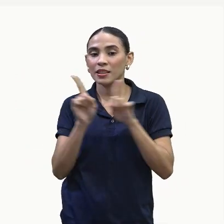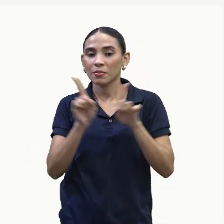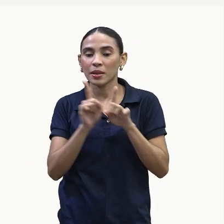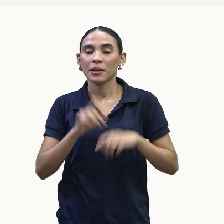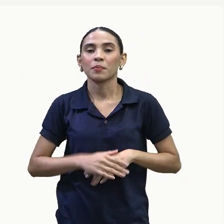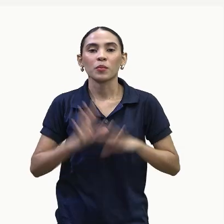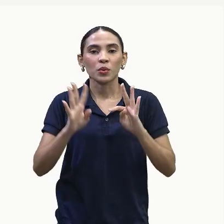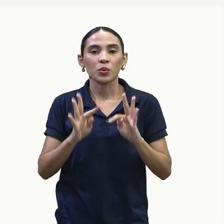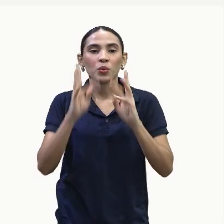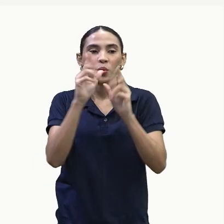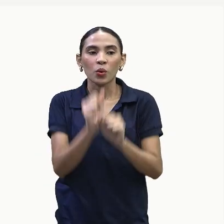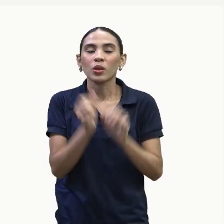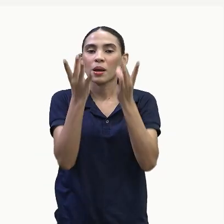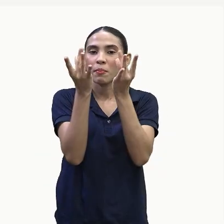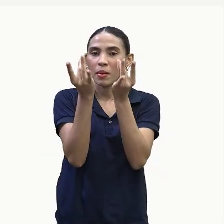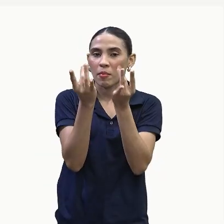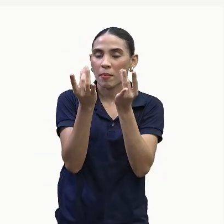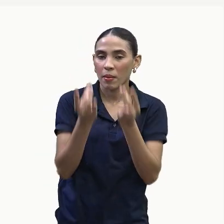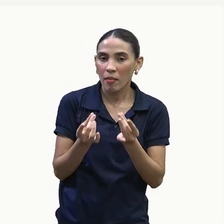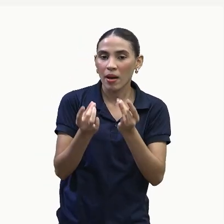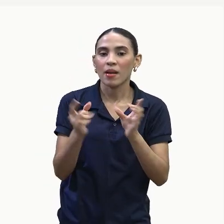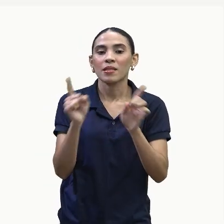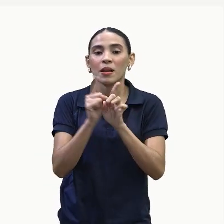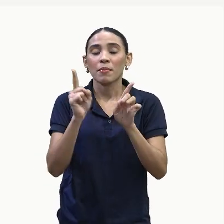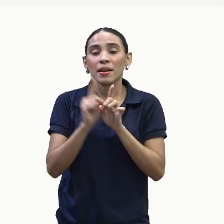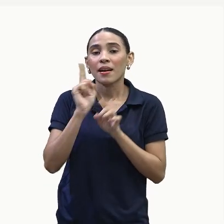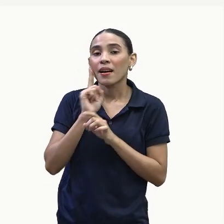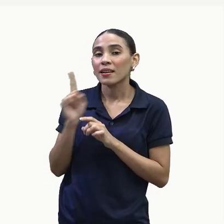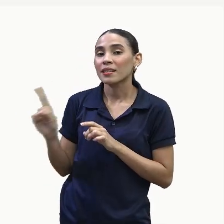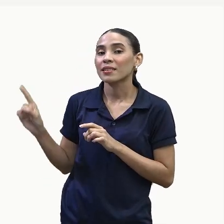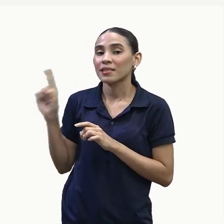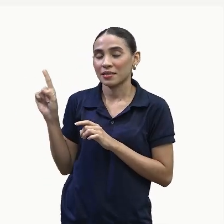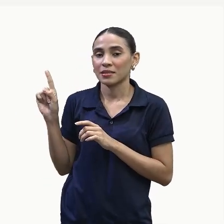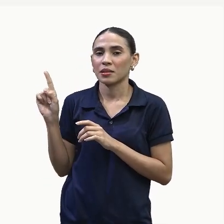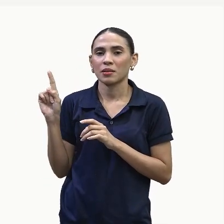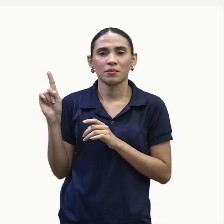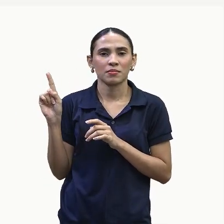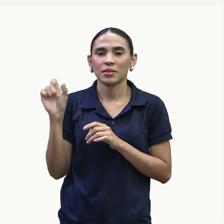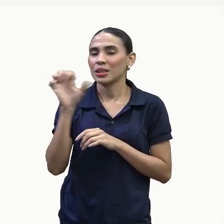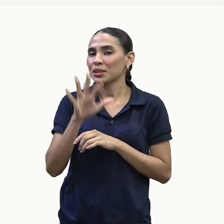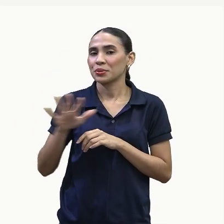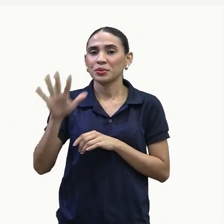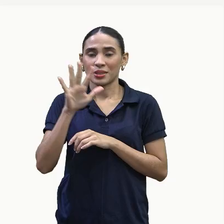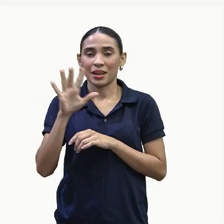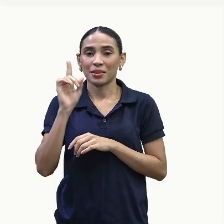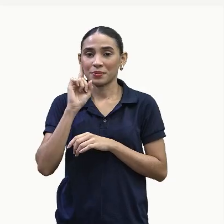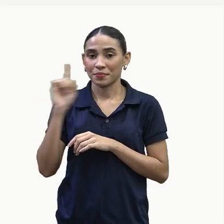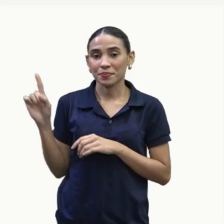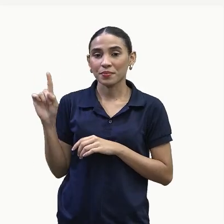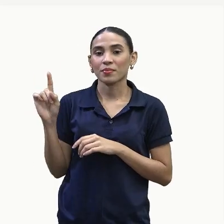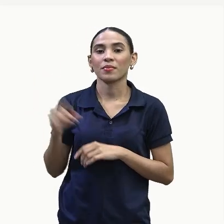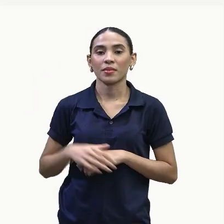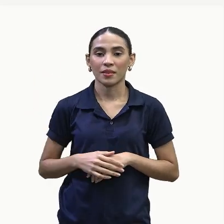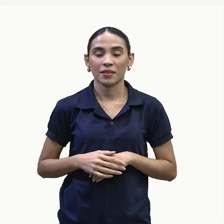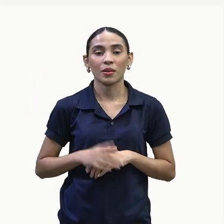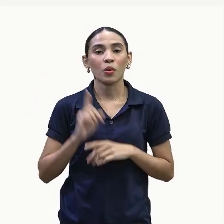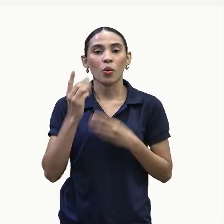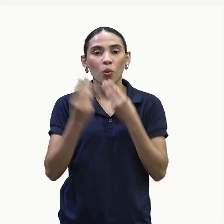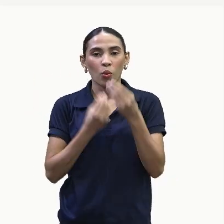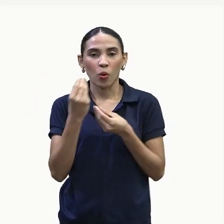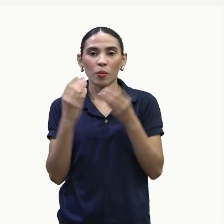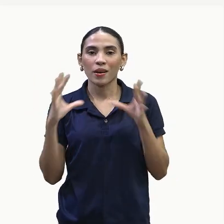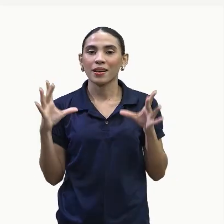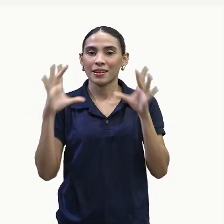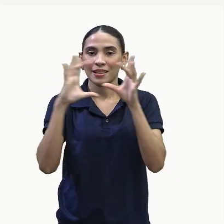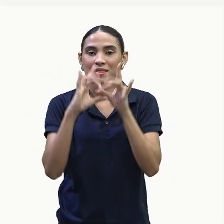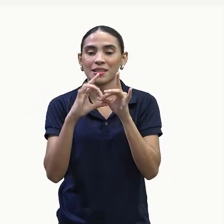essa complexidade, né? Aqui nós estamos vendo de modo ilustrado como que essas